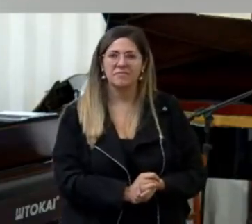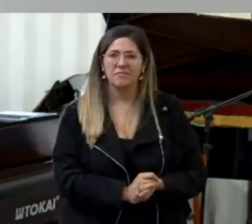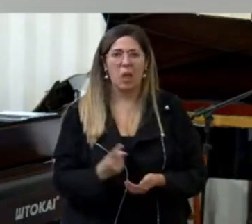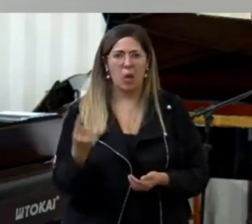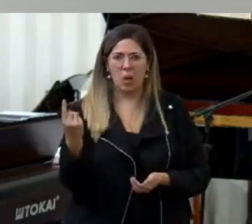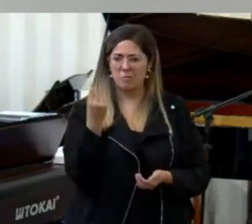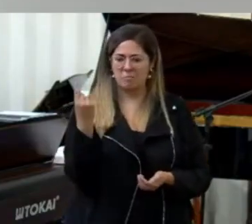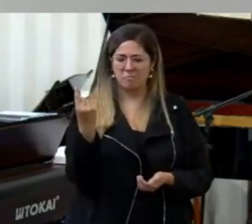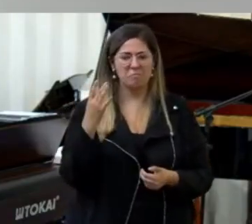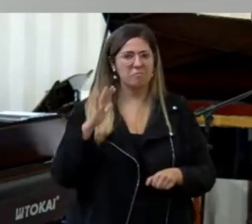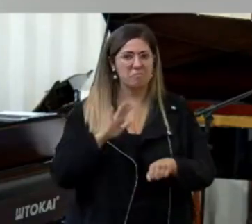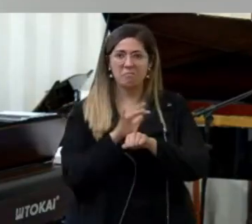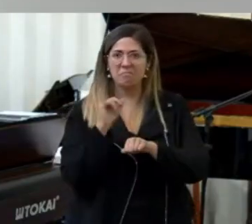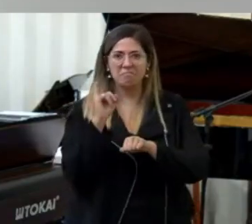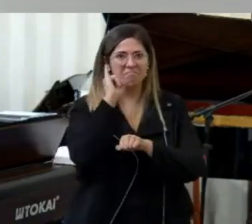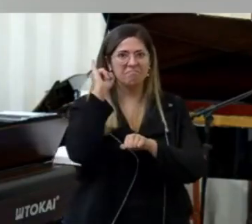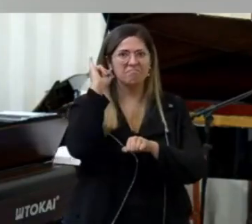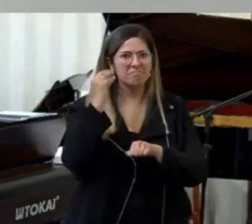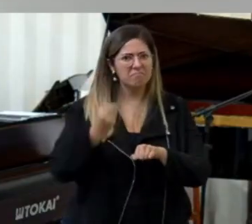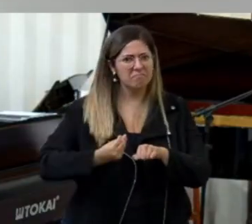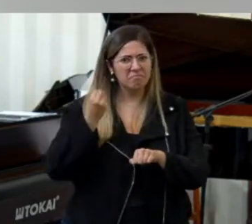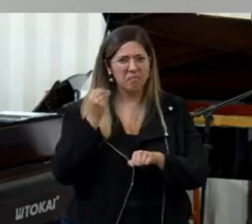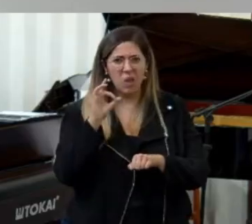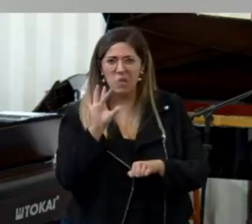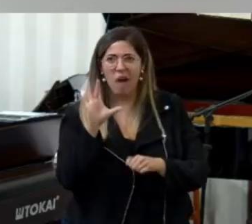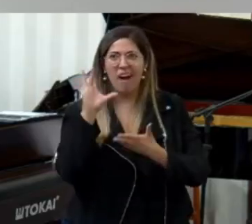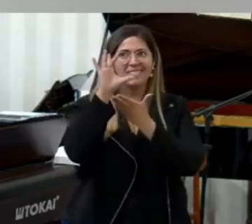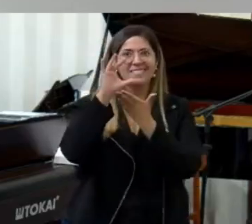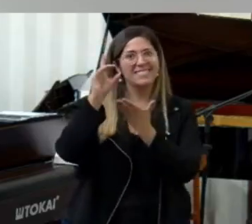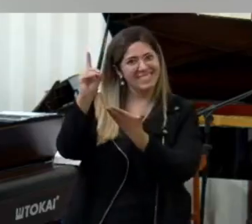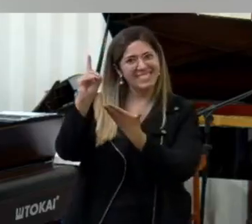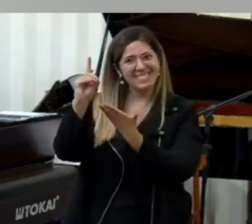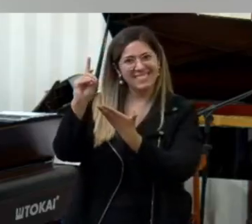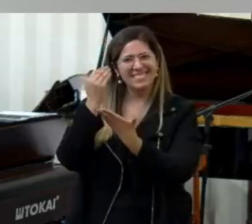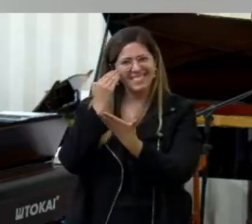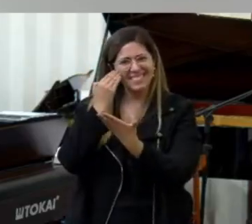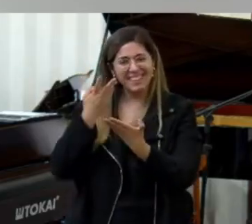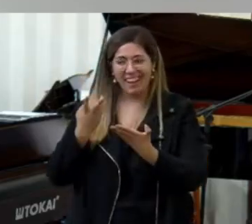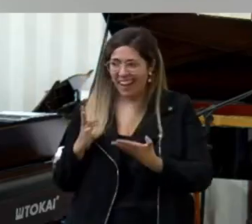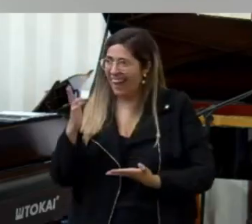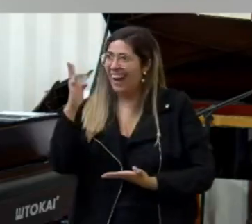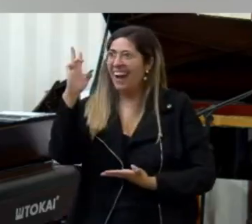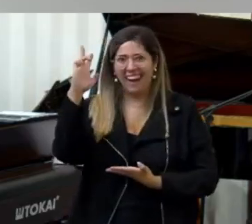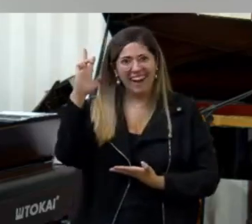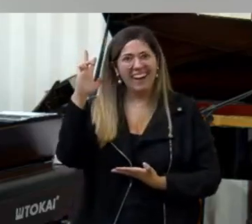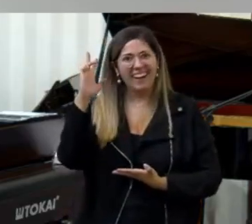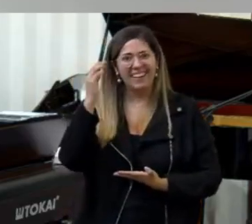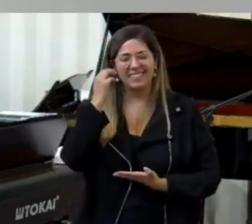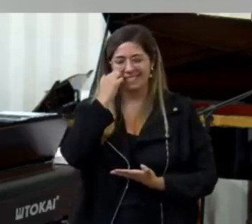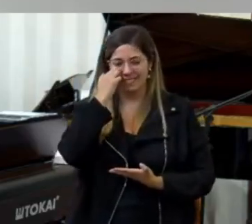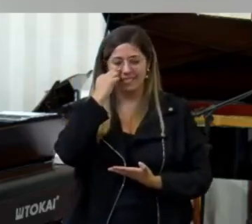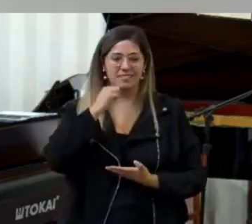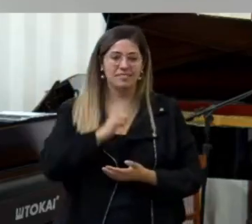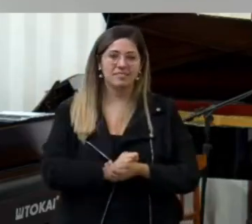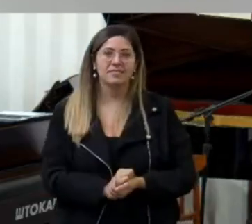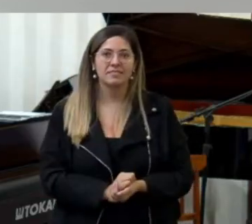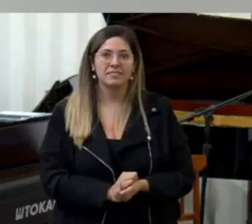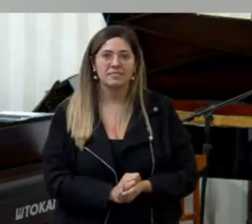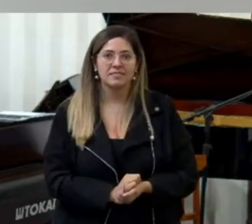importar na sua vida, é Deus. seu Criador,